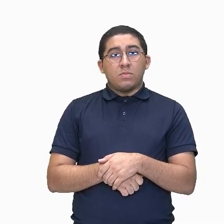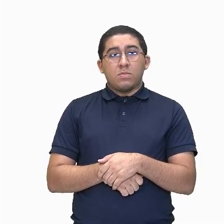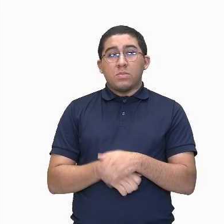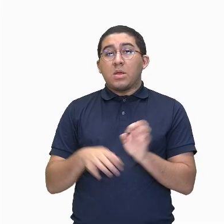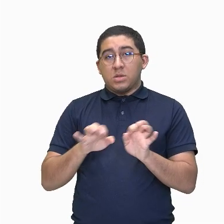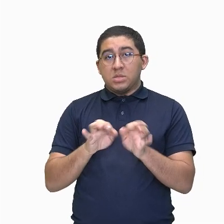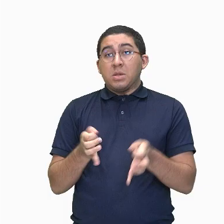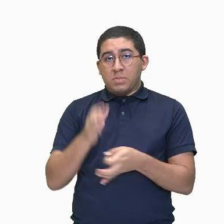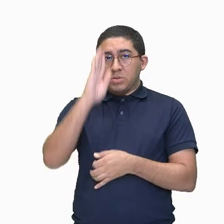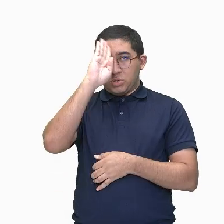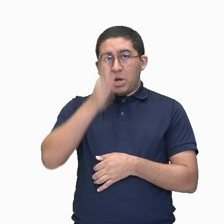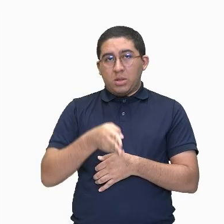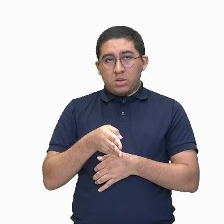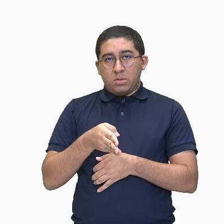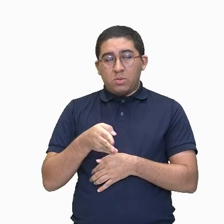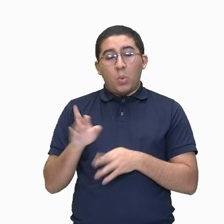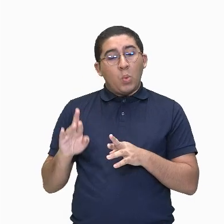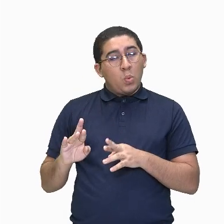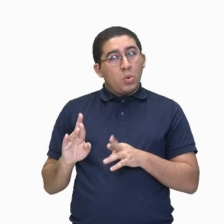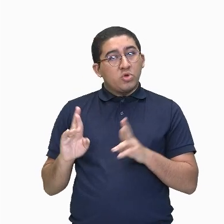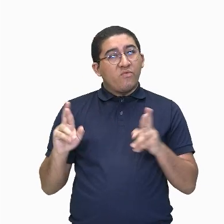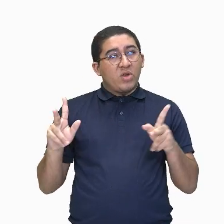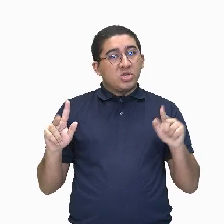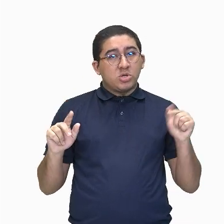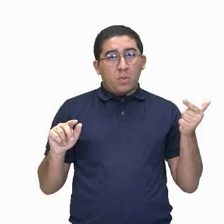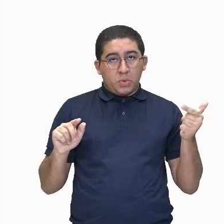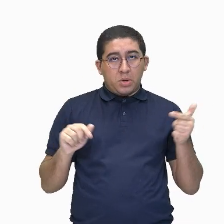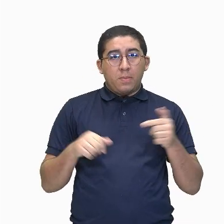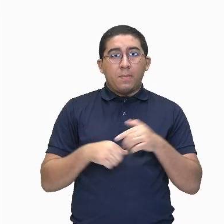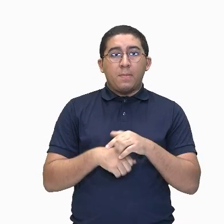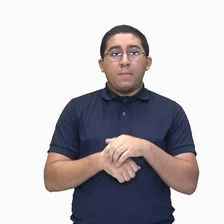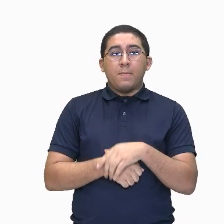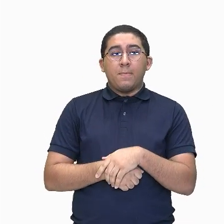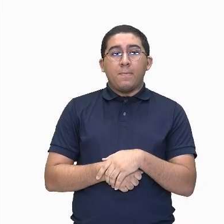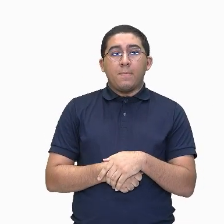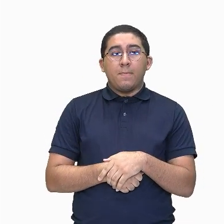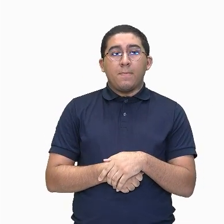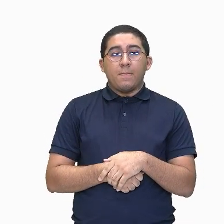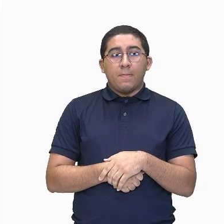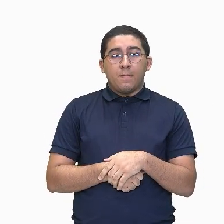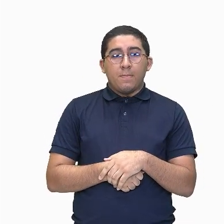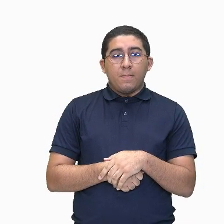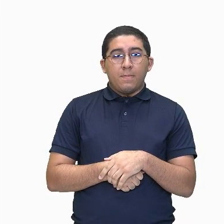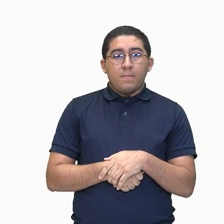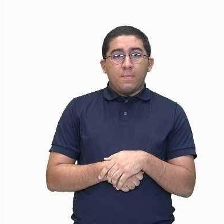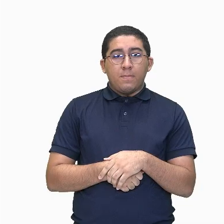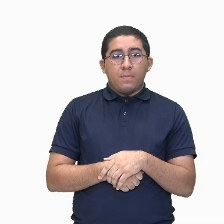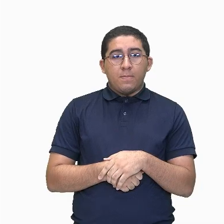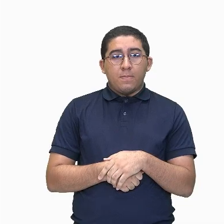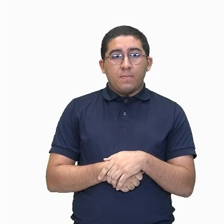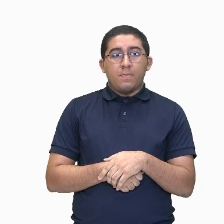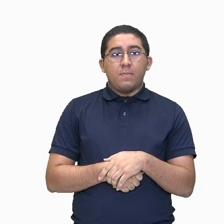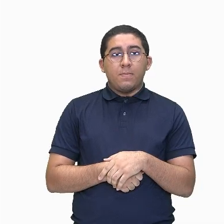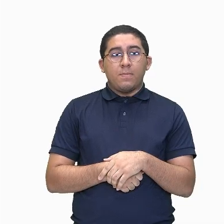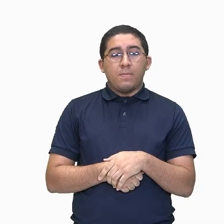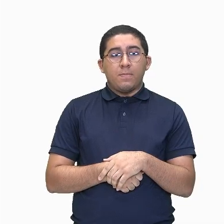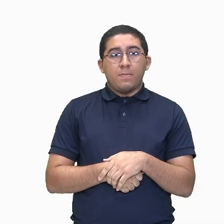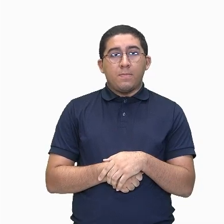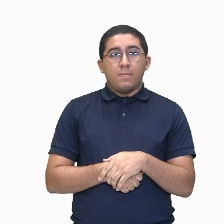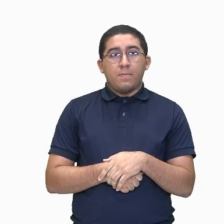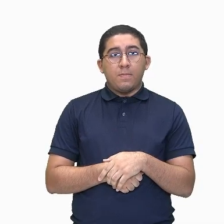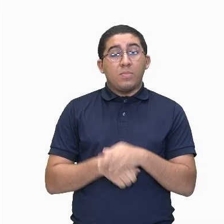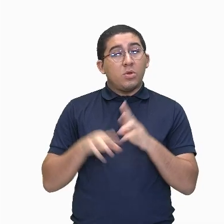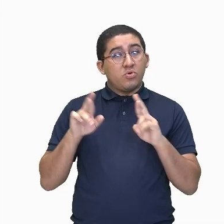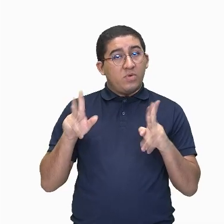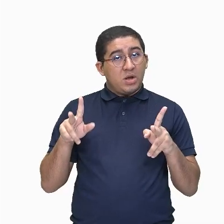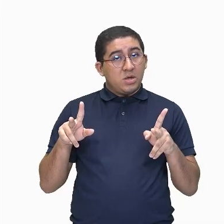contrário da aberta, né? Se ele for como ele diz, detalhar como ele faz a sua rotina de pesca,